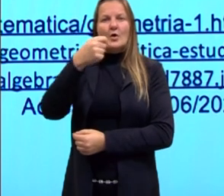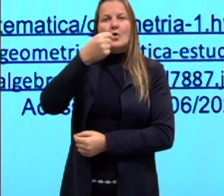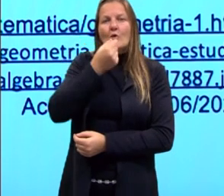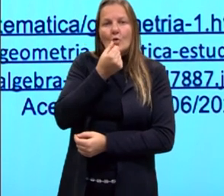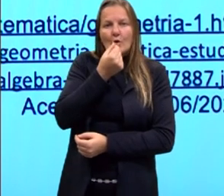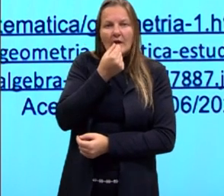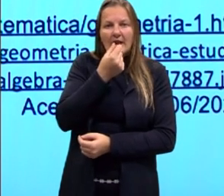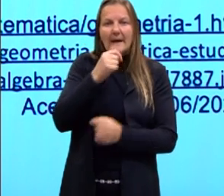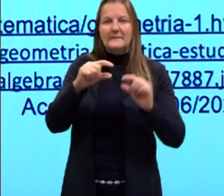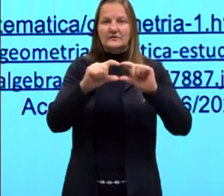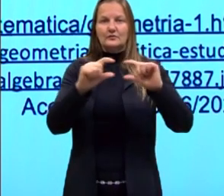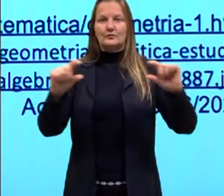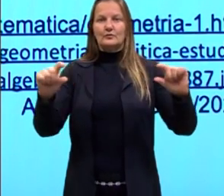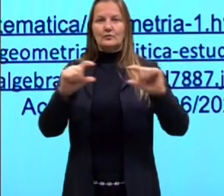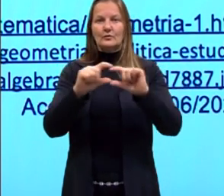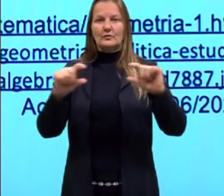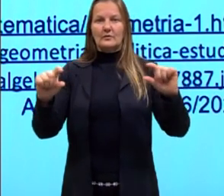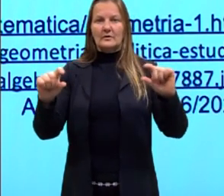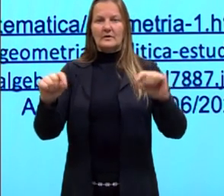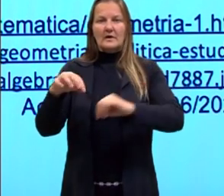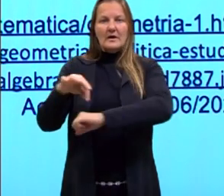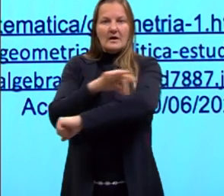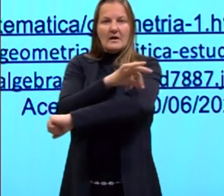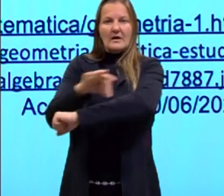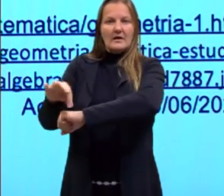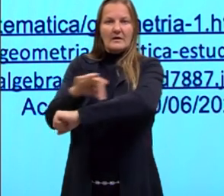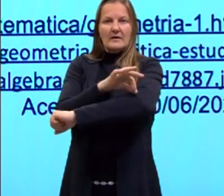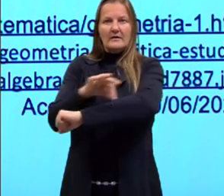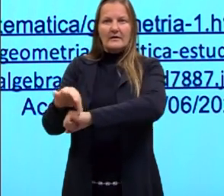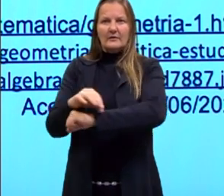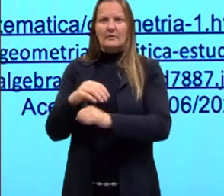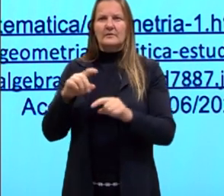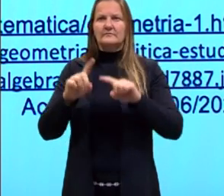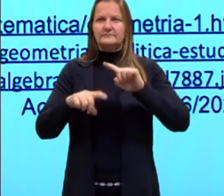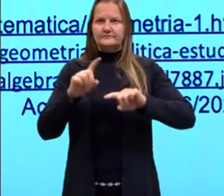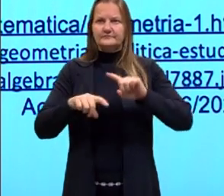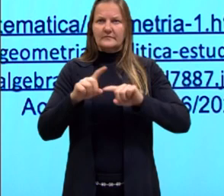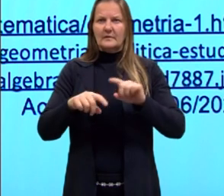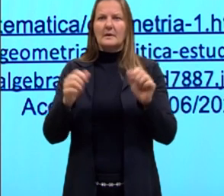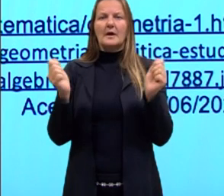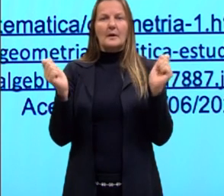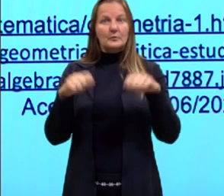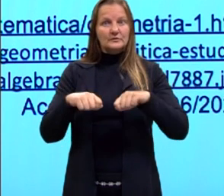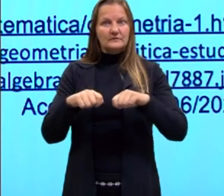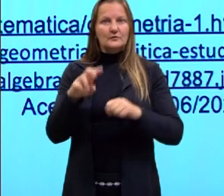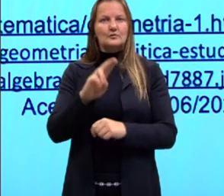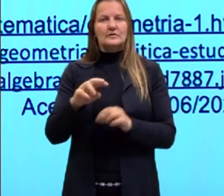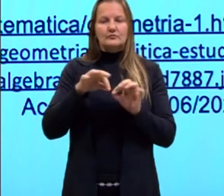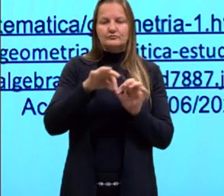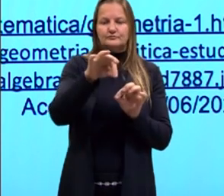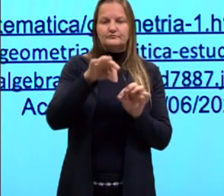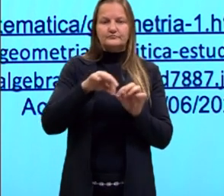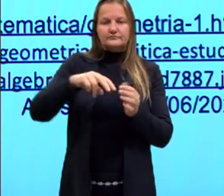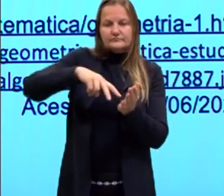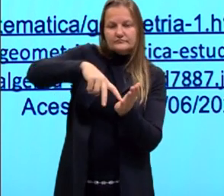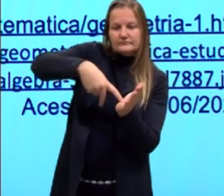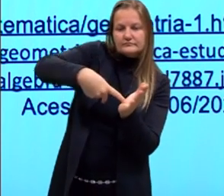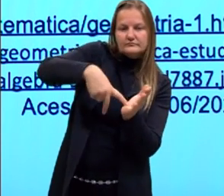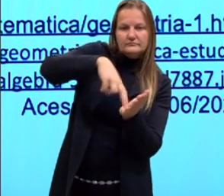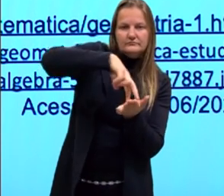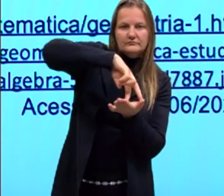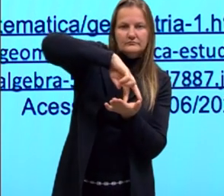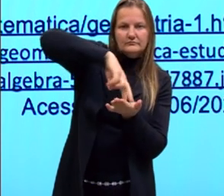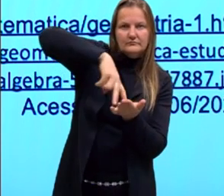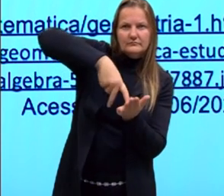a régua aqui uma outro instrumento né que pode ser utilizado então ali para medir ângulos